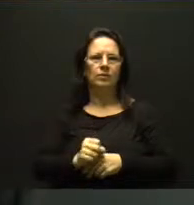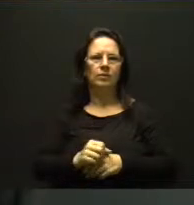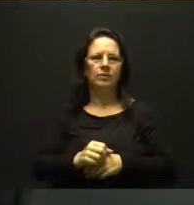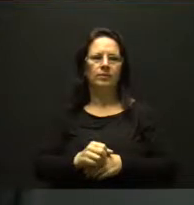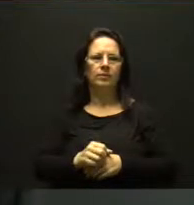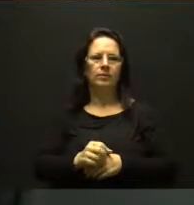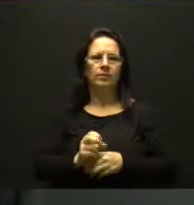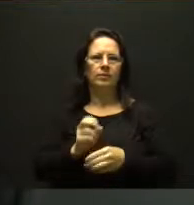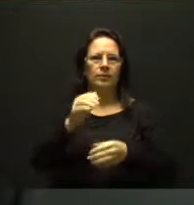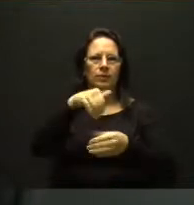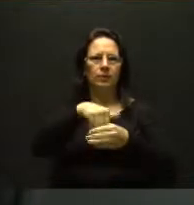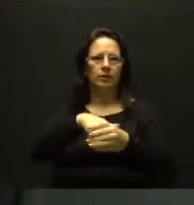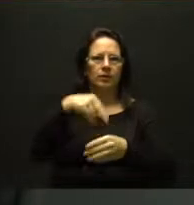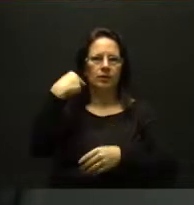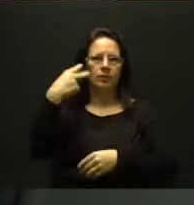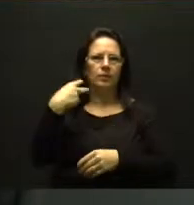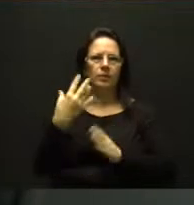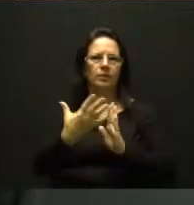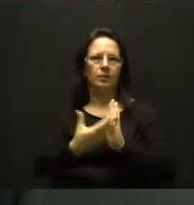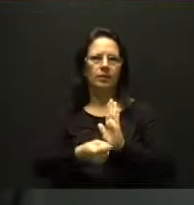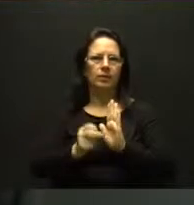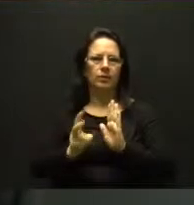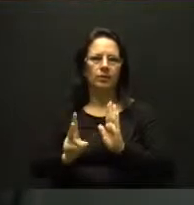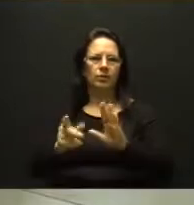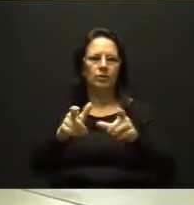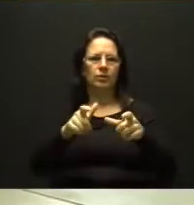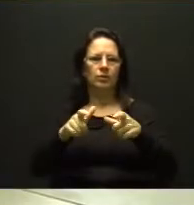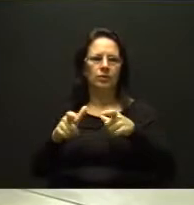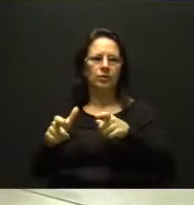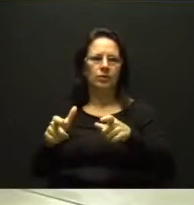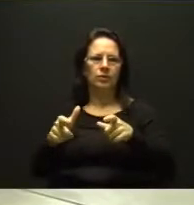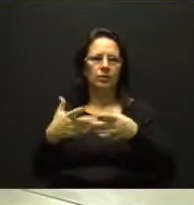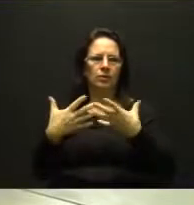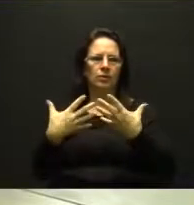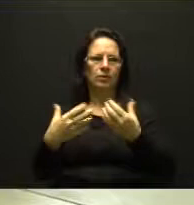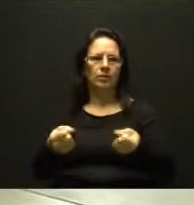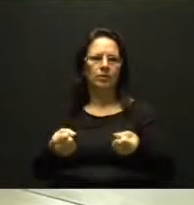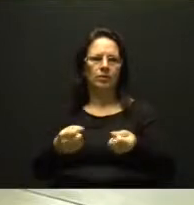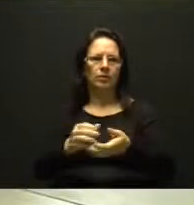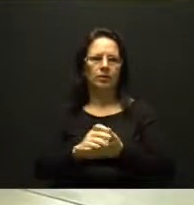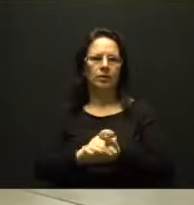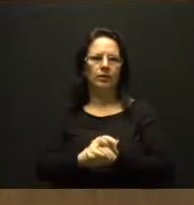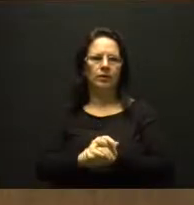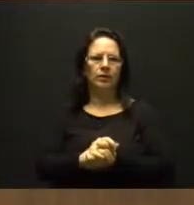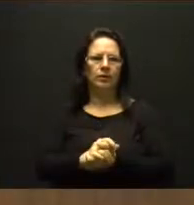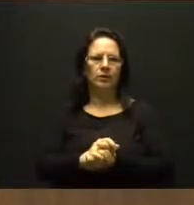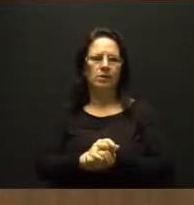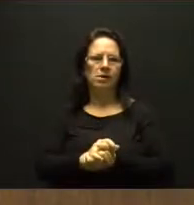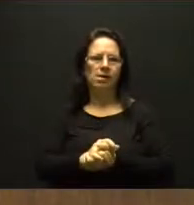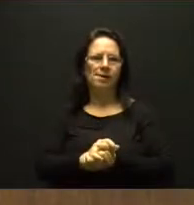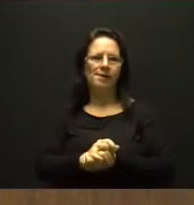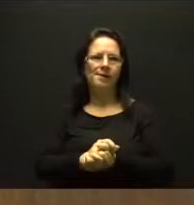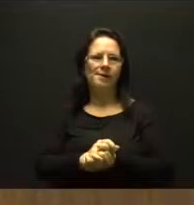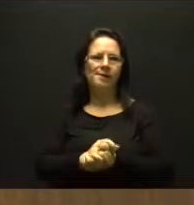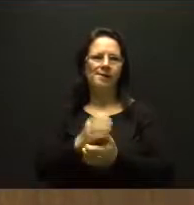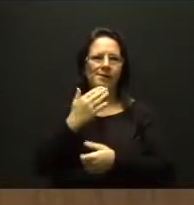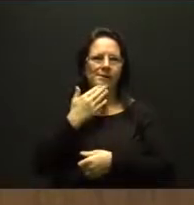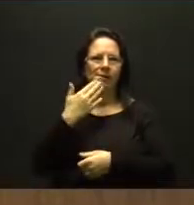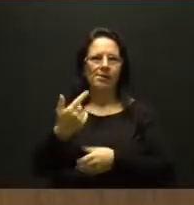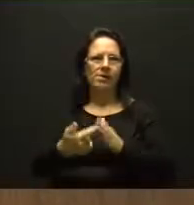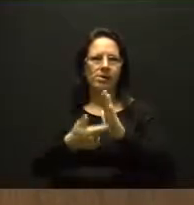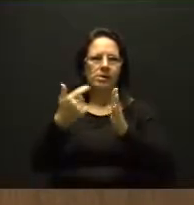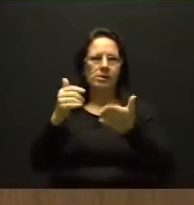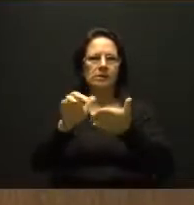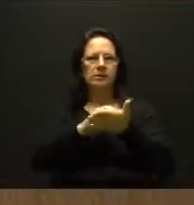em votação os vereadores pela aprovação permaneçam como se encontram aprovado o título ao